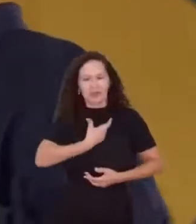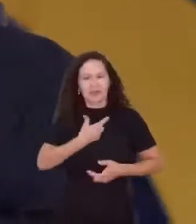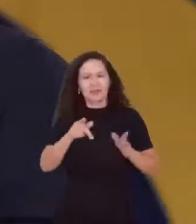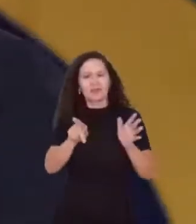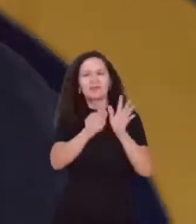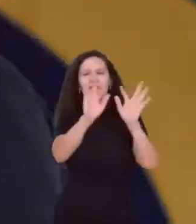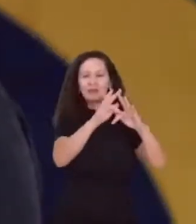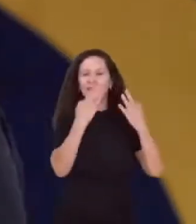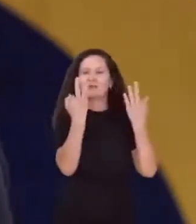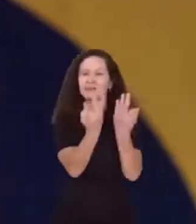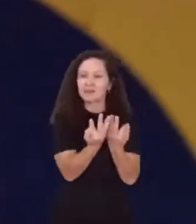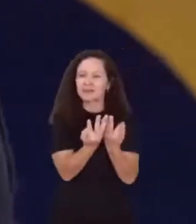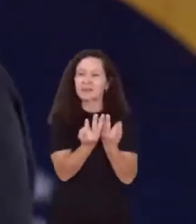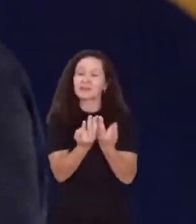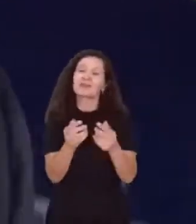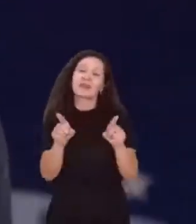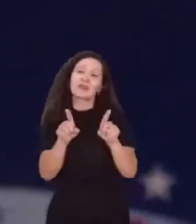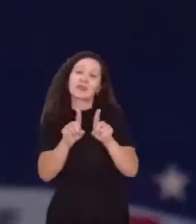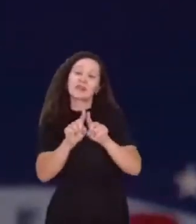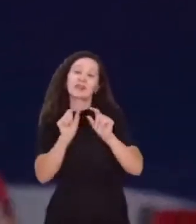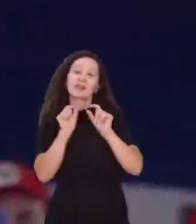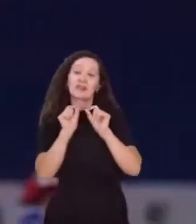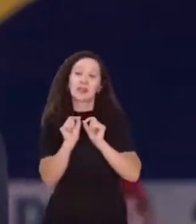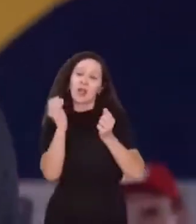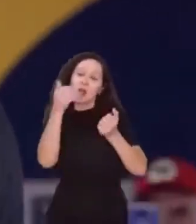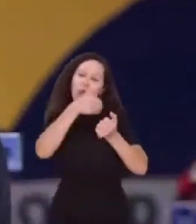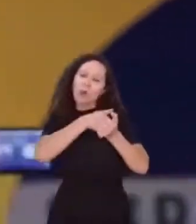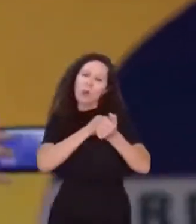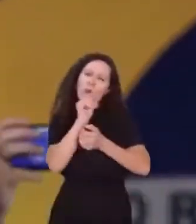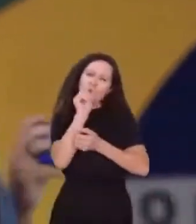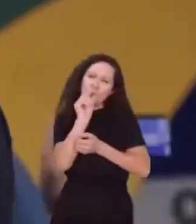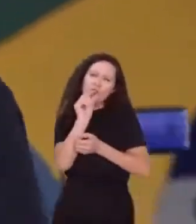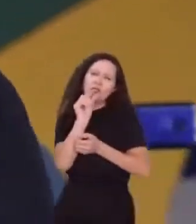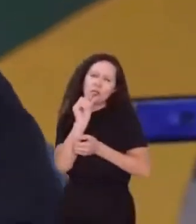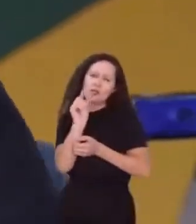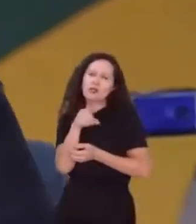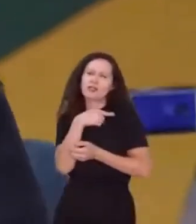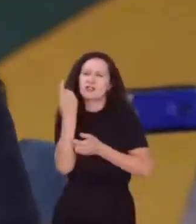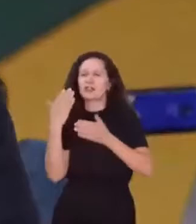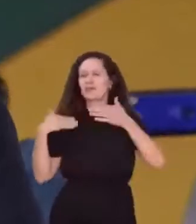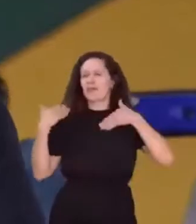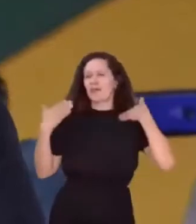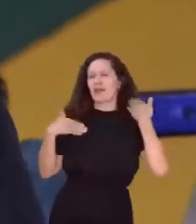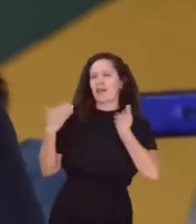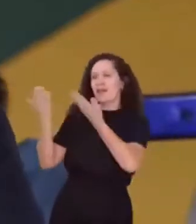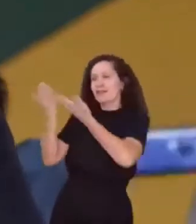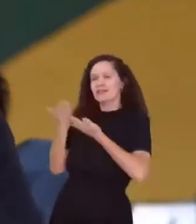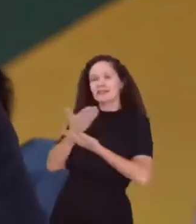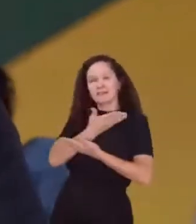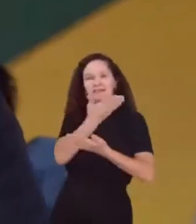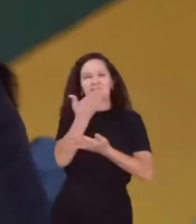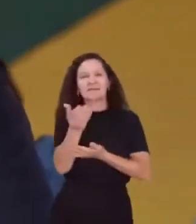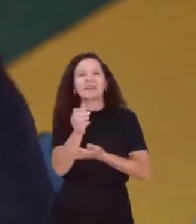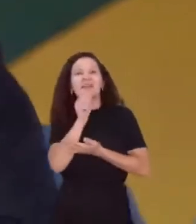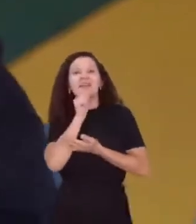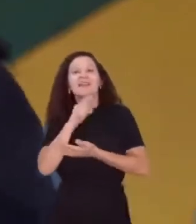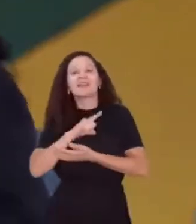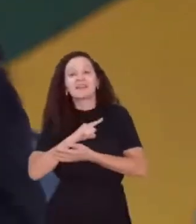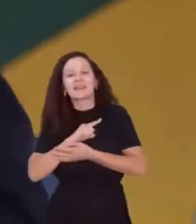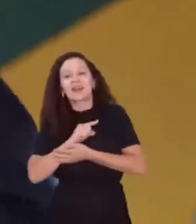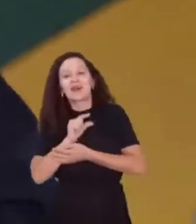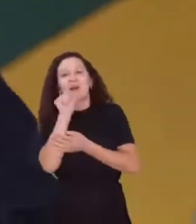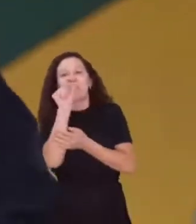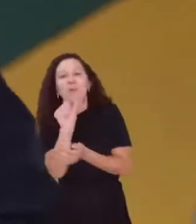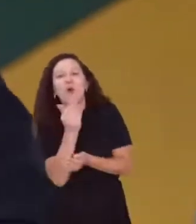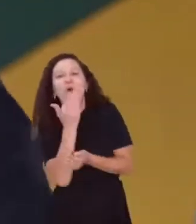sabe guardar um pouquinho para quando a gente passear lá e visitar vocês, ainda sobrar um pouquinho para a gente comer. Eu